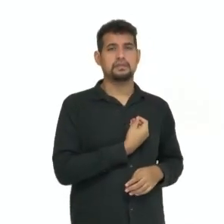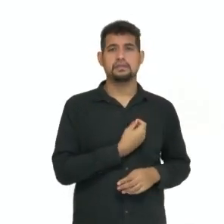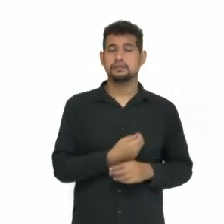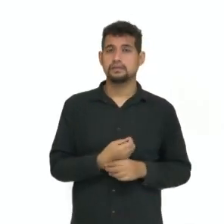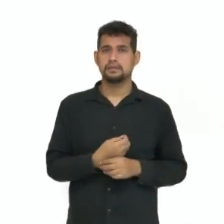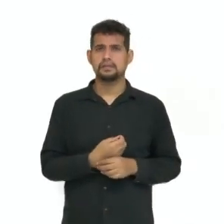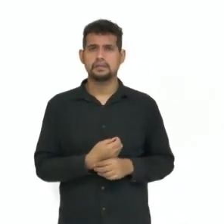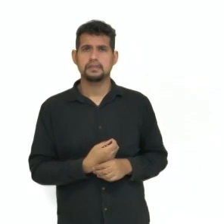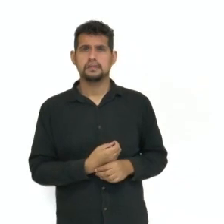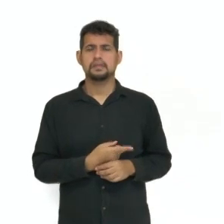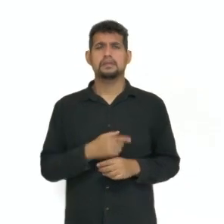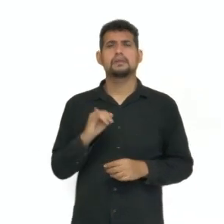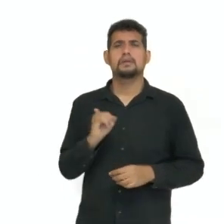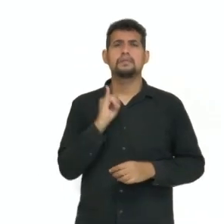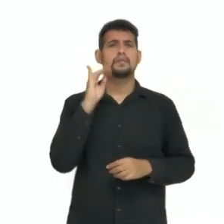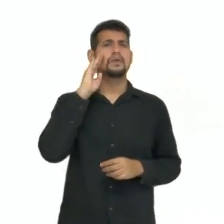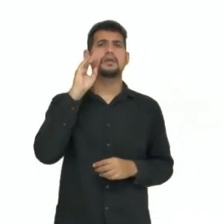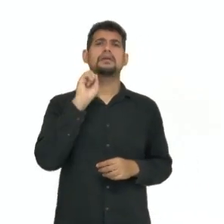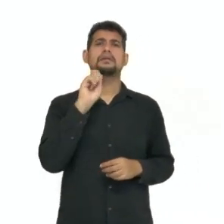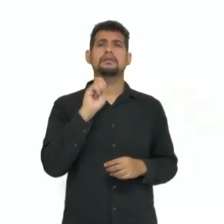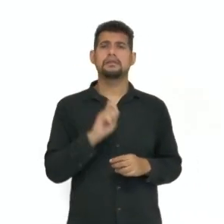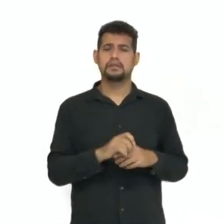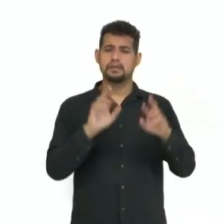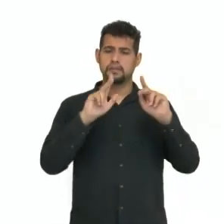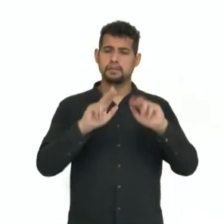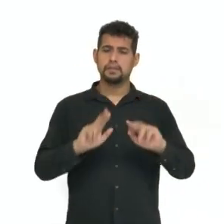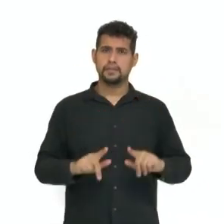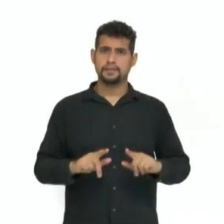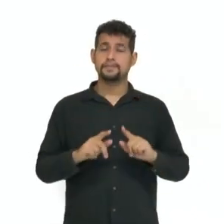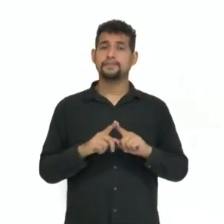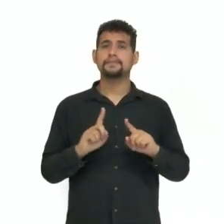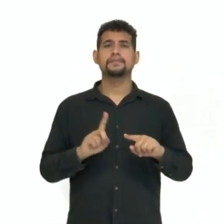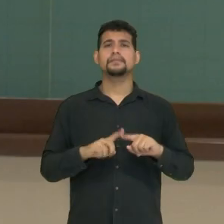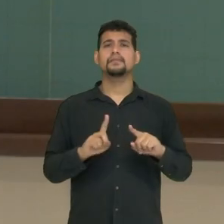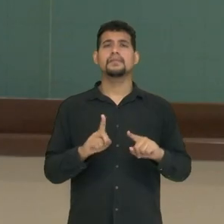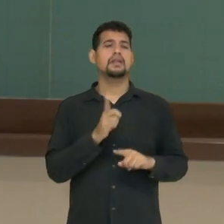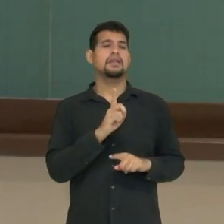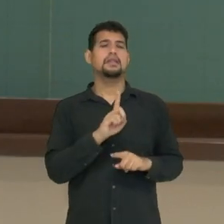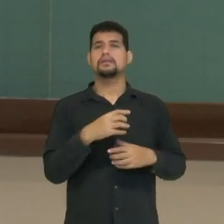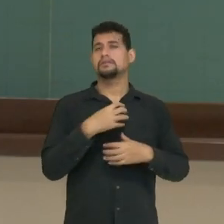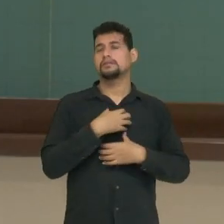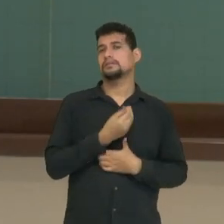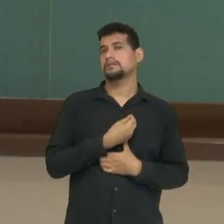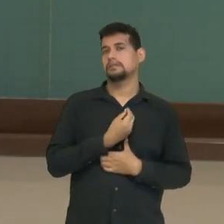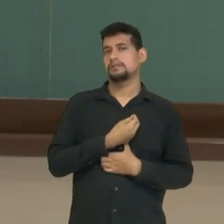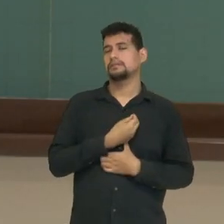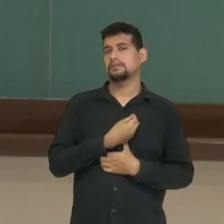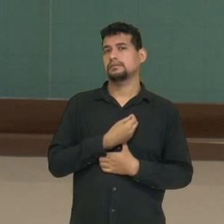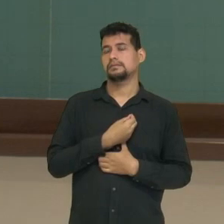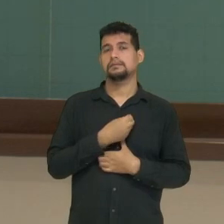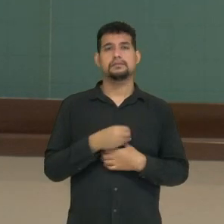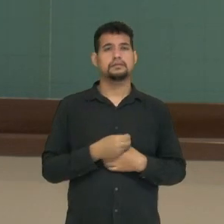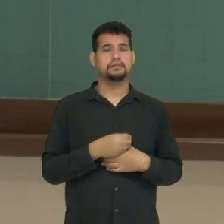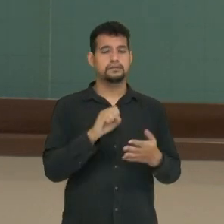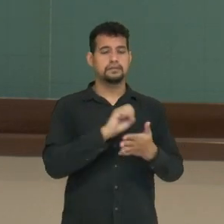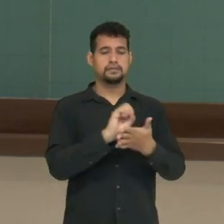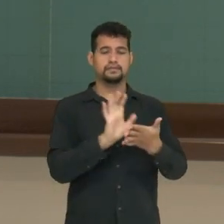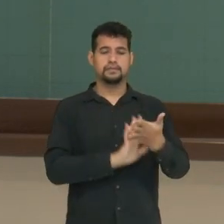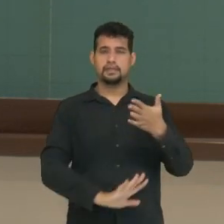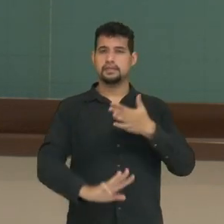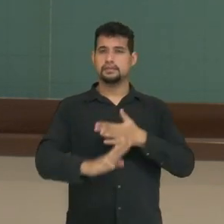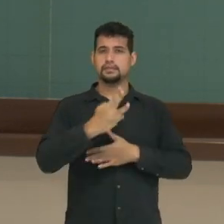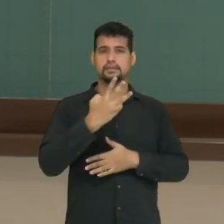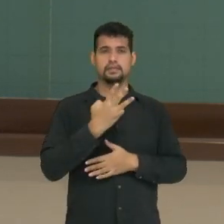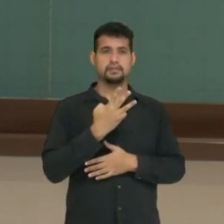uma chave de acesso para outras dimensões, mas não um modo de vida. A atividade